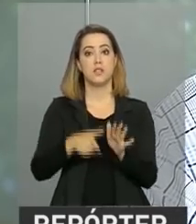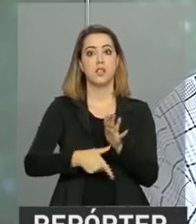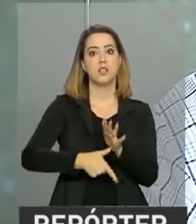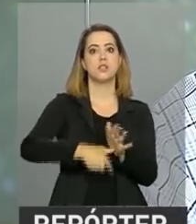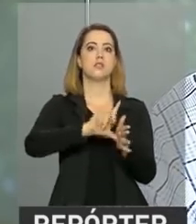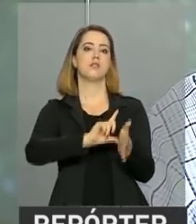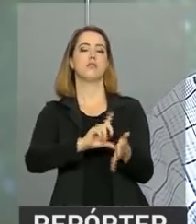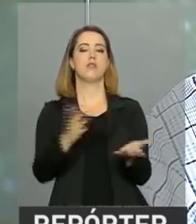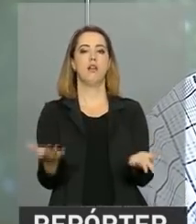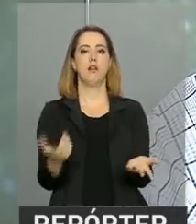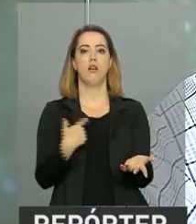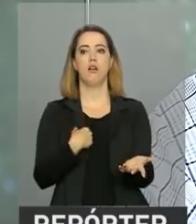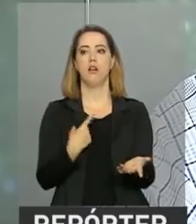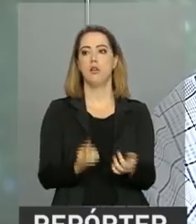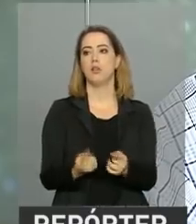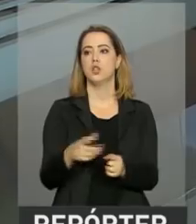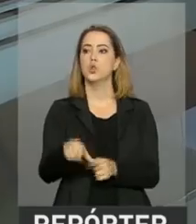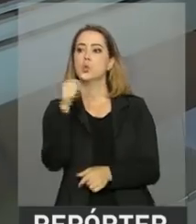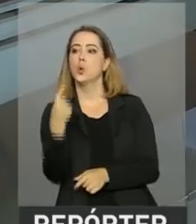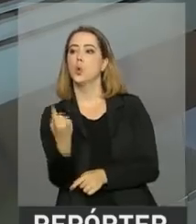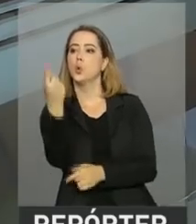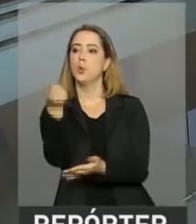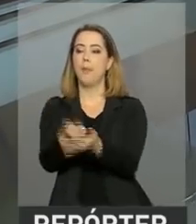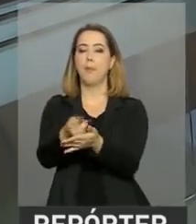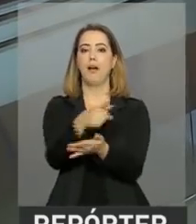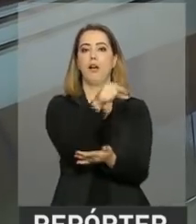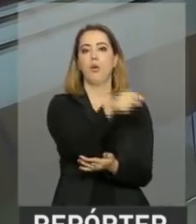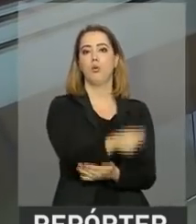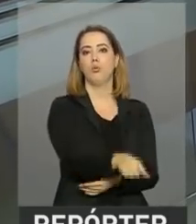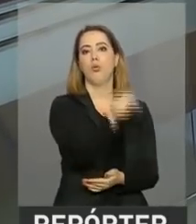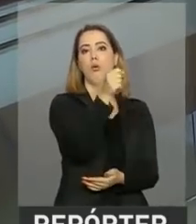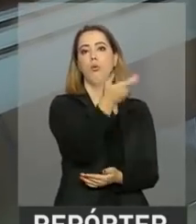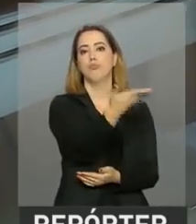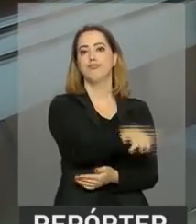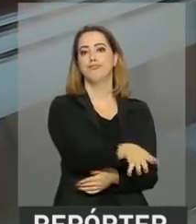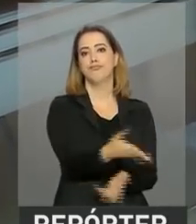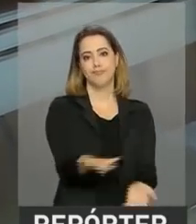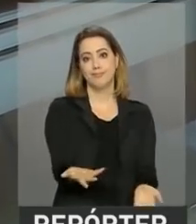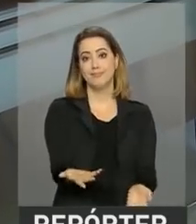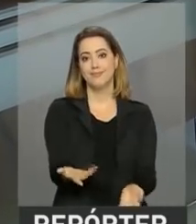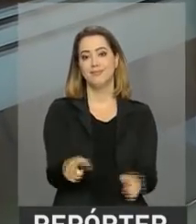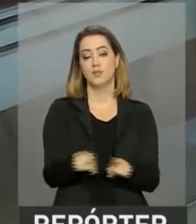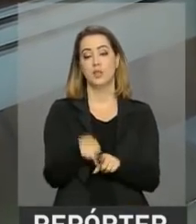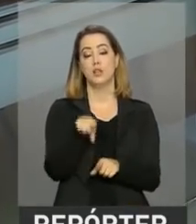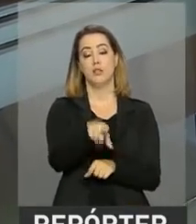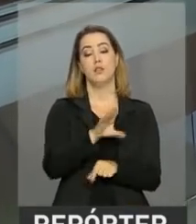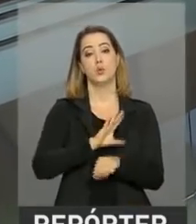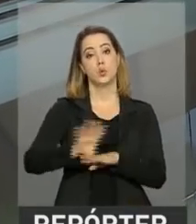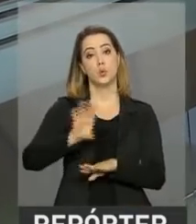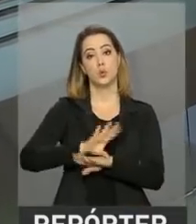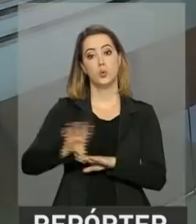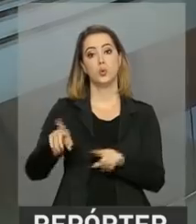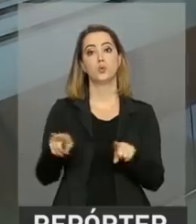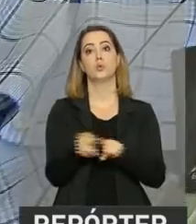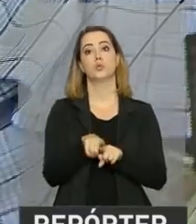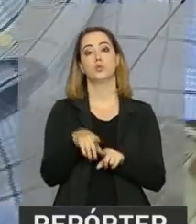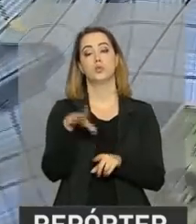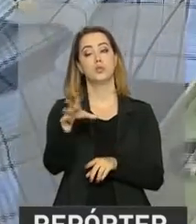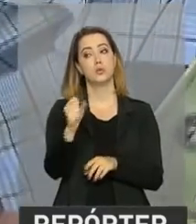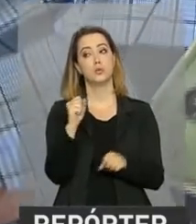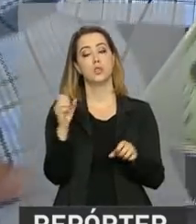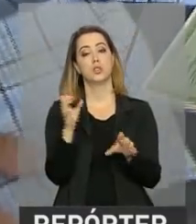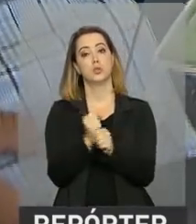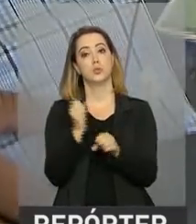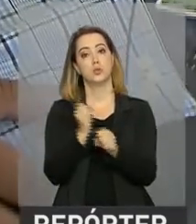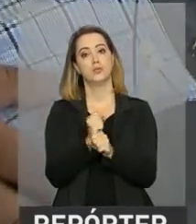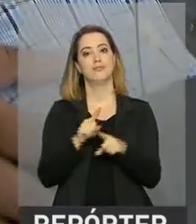nada a ver e deixou de lado por conta dessa dificuldade ele até tentou fazer cursos e contratar um contador mas